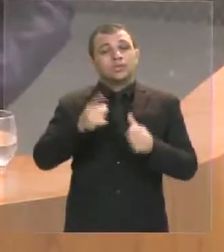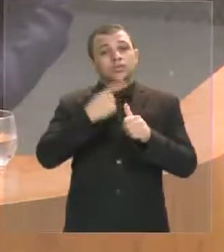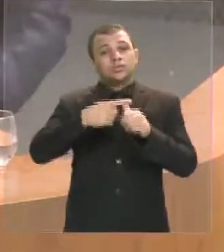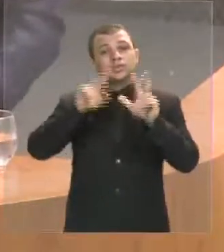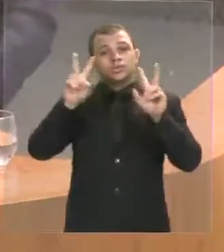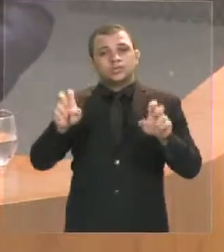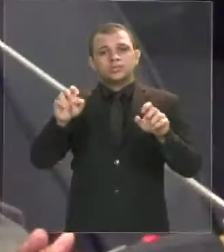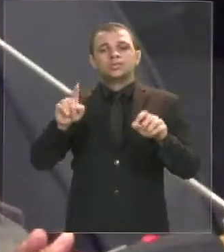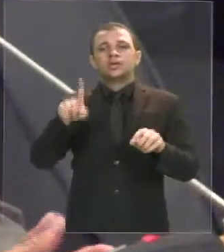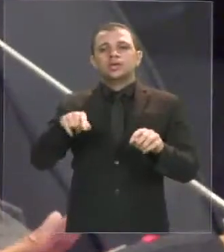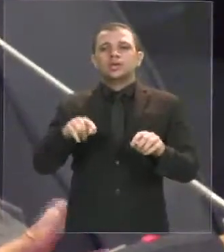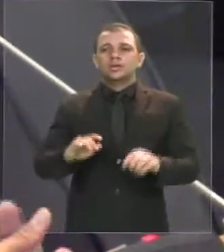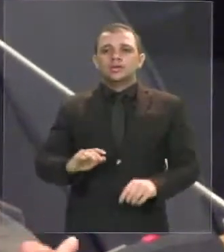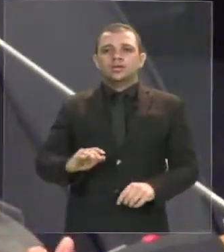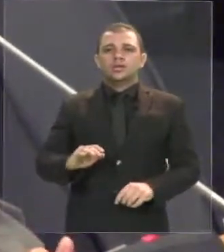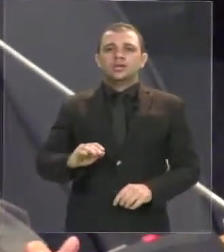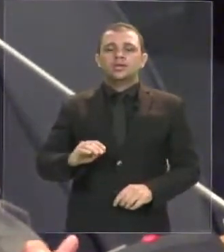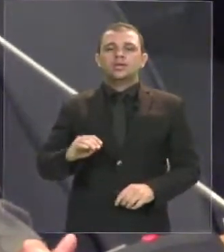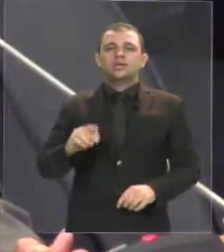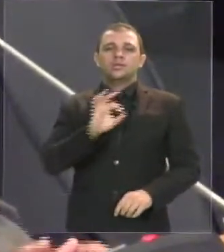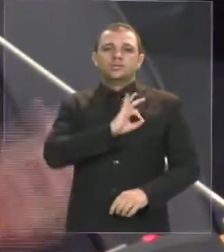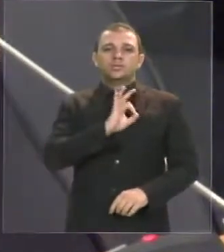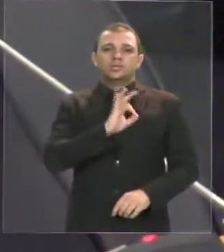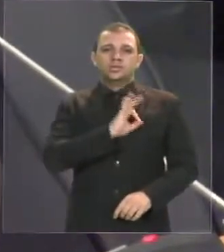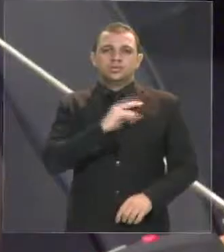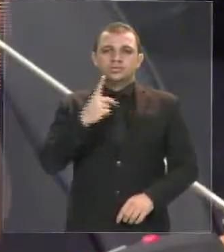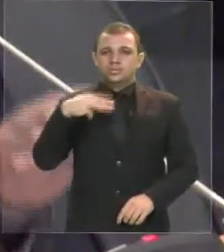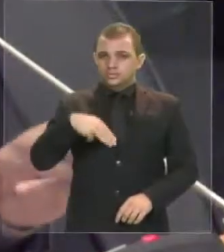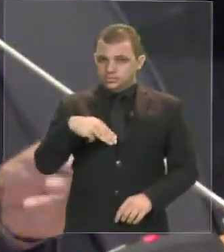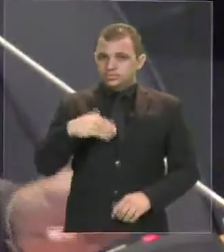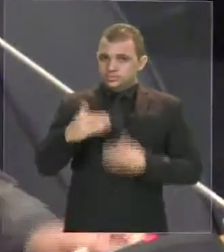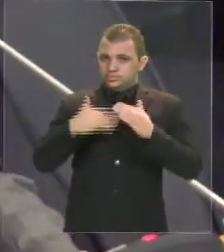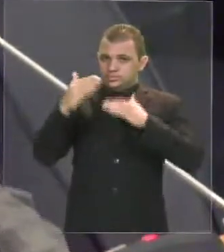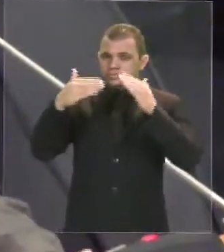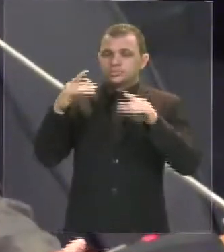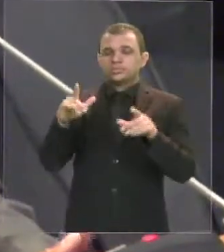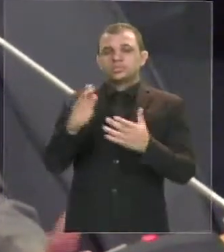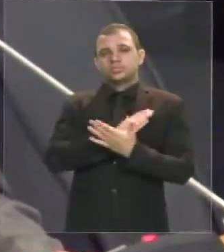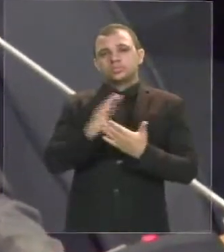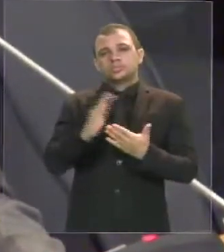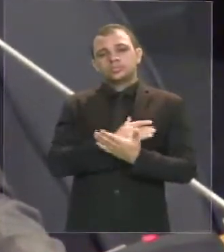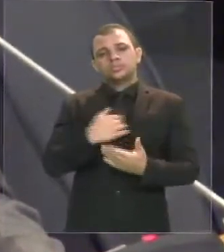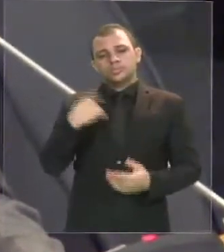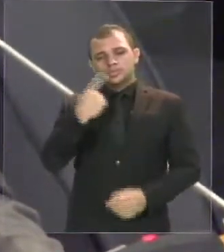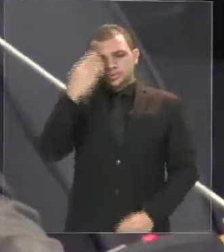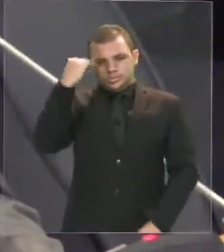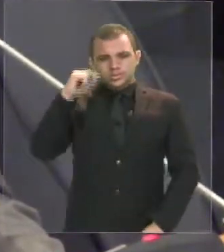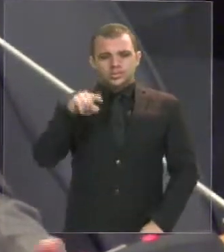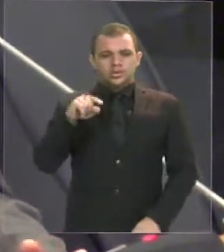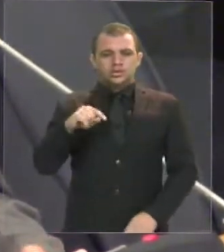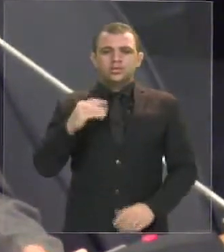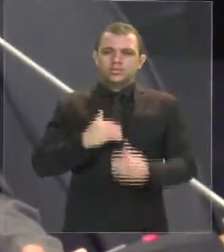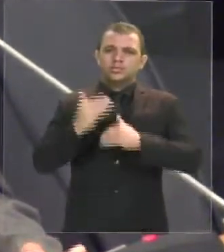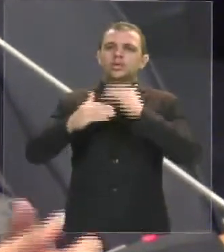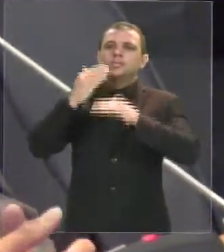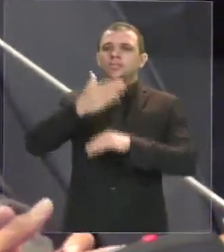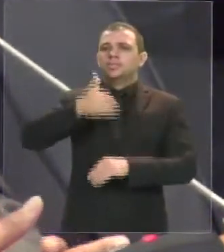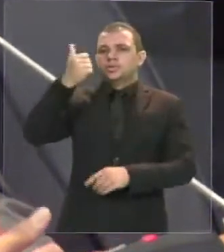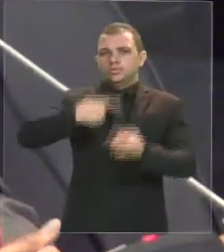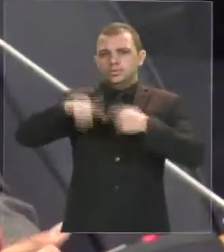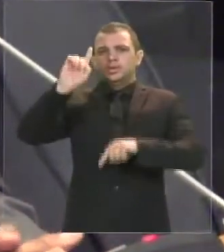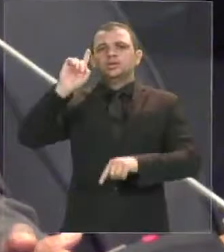das promoções dos policiais militares. Nós temos consciência que realmente foi a maior promoção, até porque eu sou oriundo da